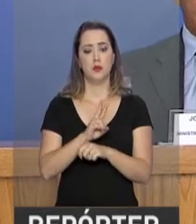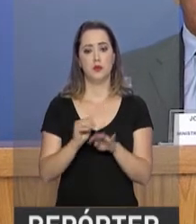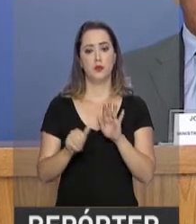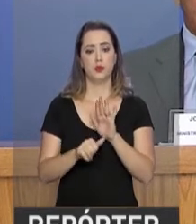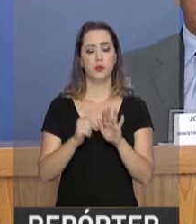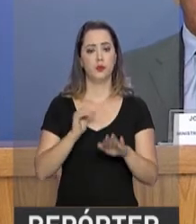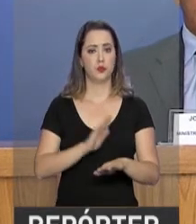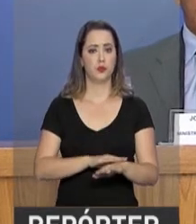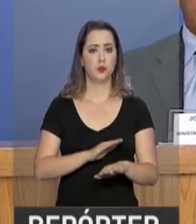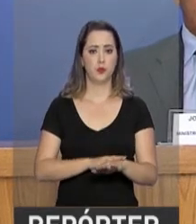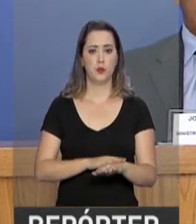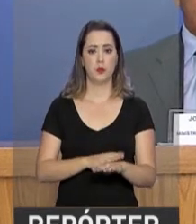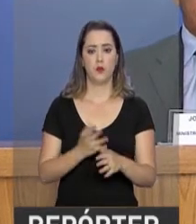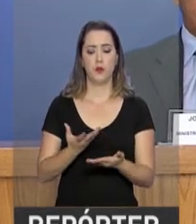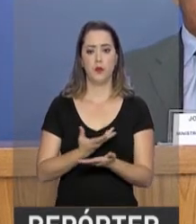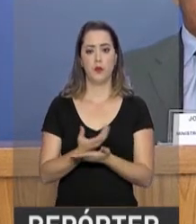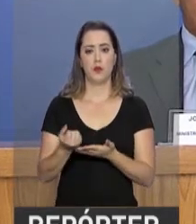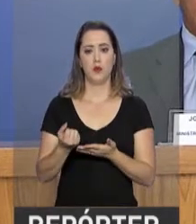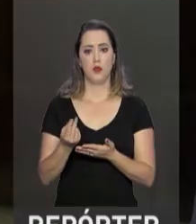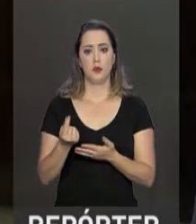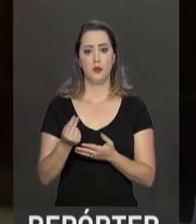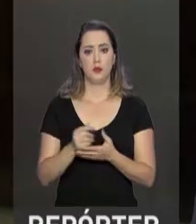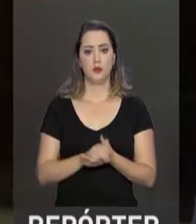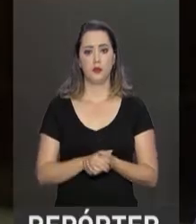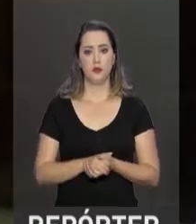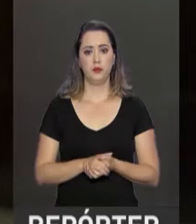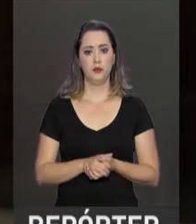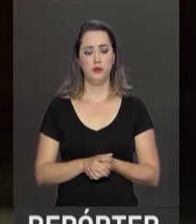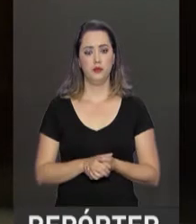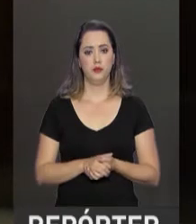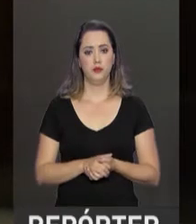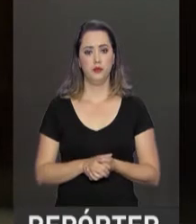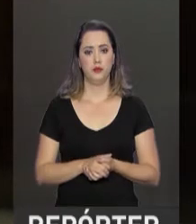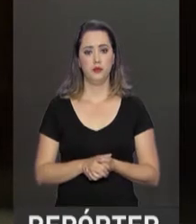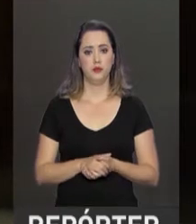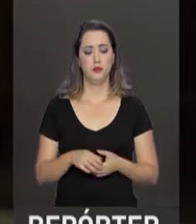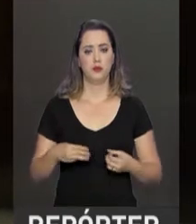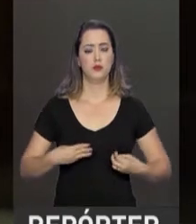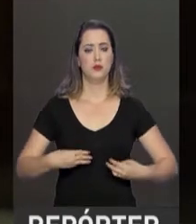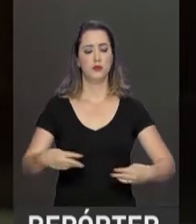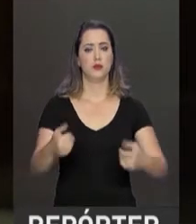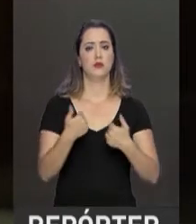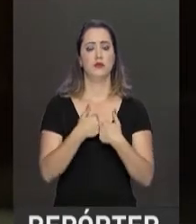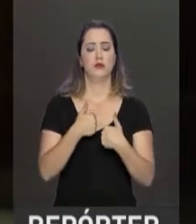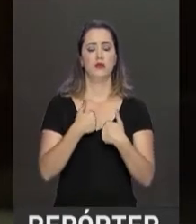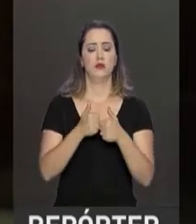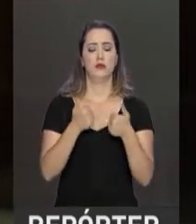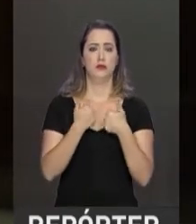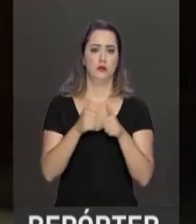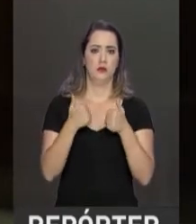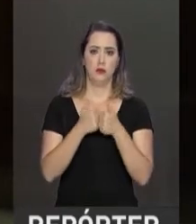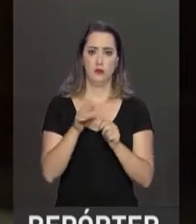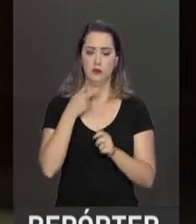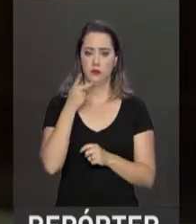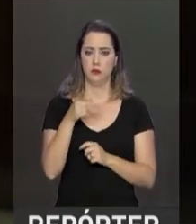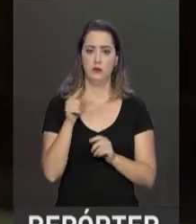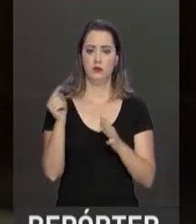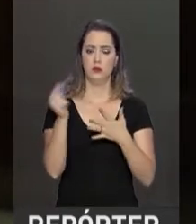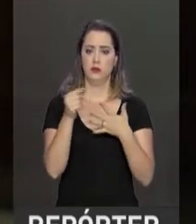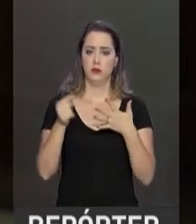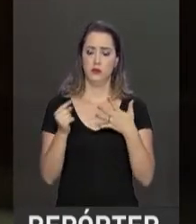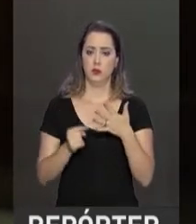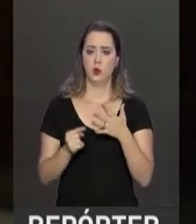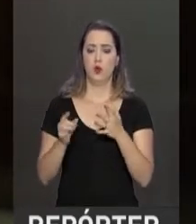lugar para receber os seus valores o ministro dos transportes walter casemiro ressaltou que algumas